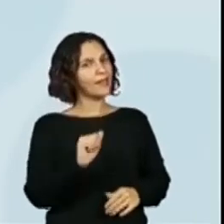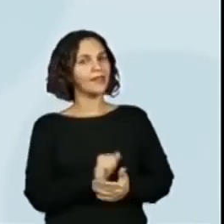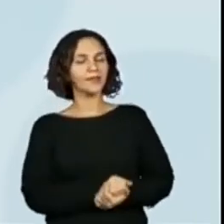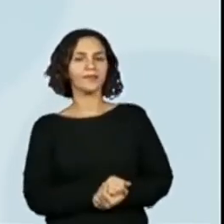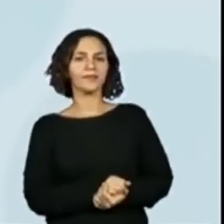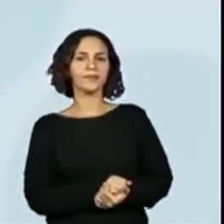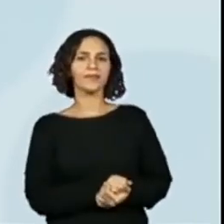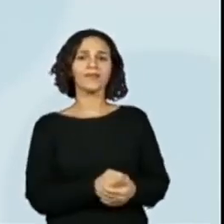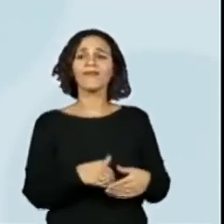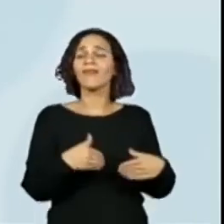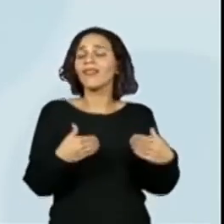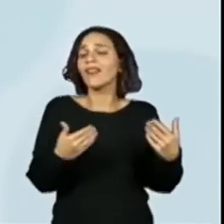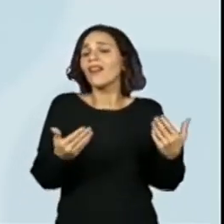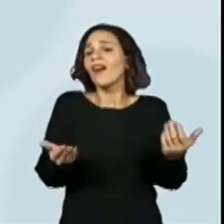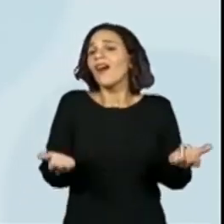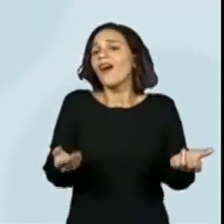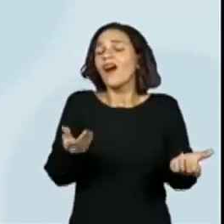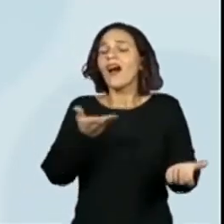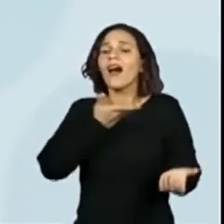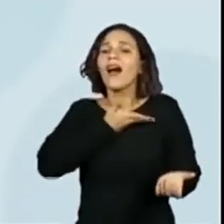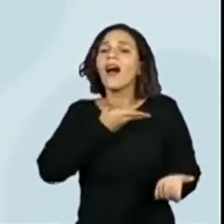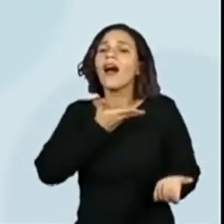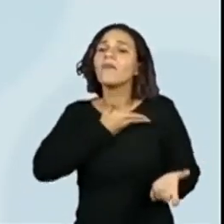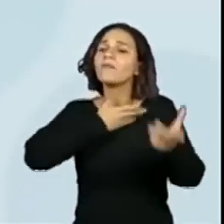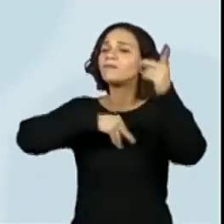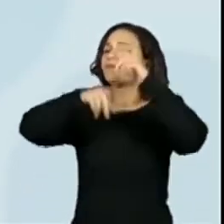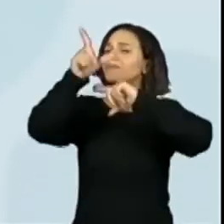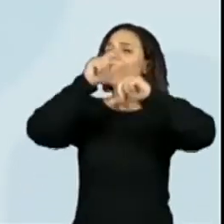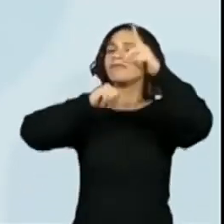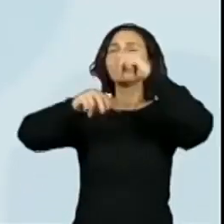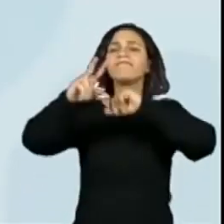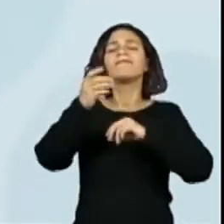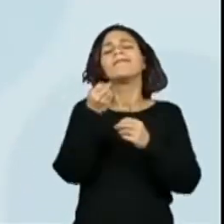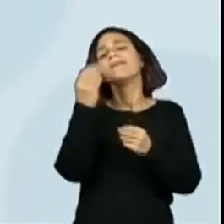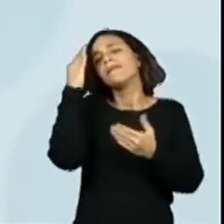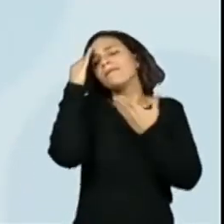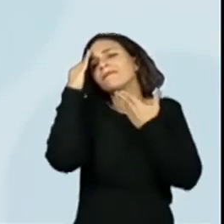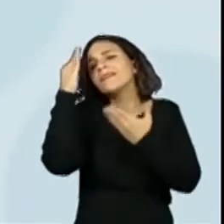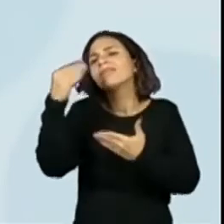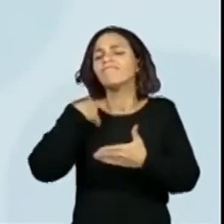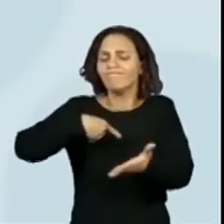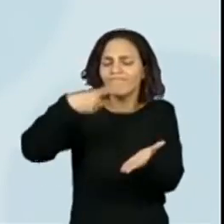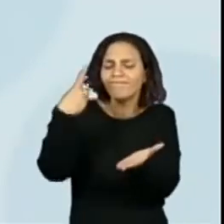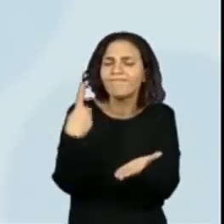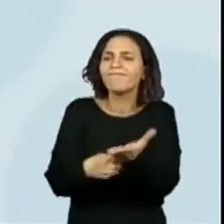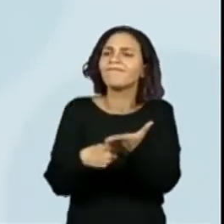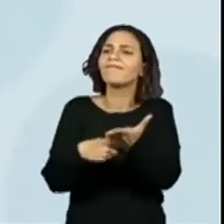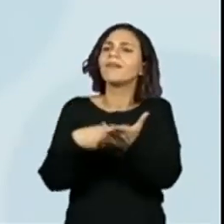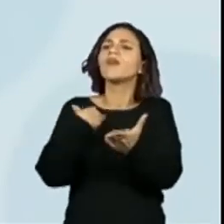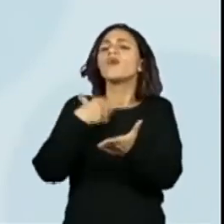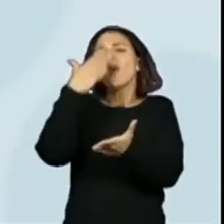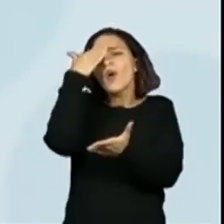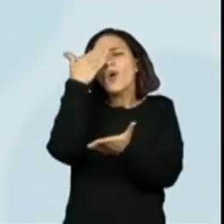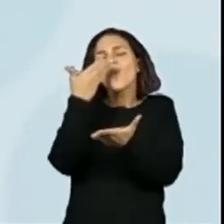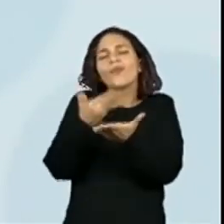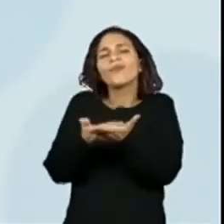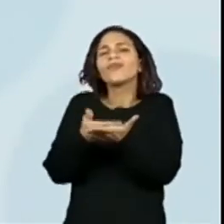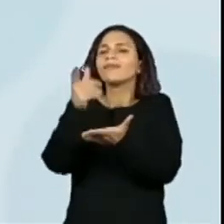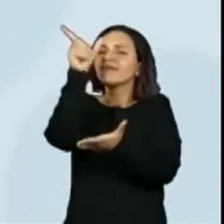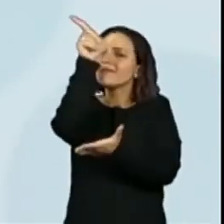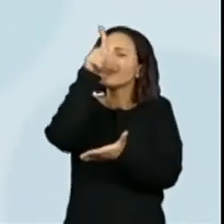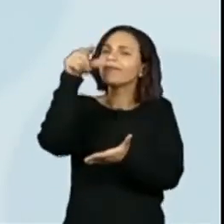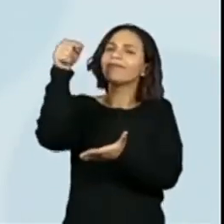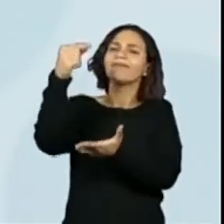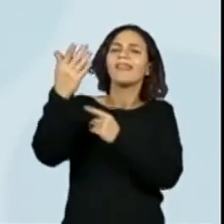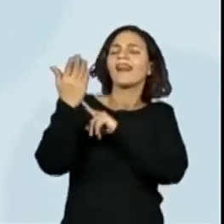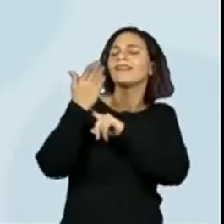Ó amigas luzes altaneiras, sei que posso contar-lhes, confiar todos os meus segredos. Não